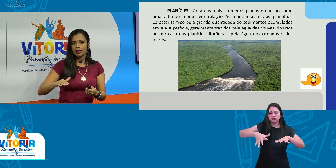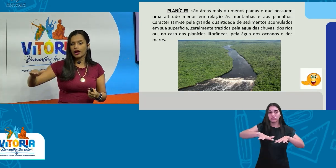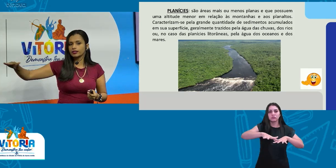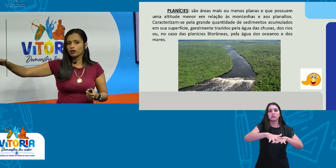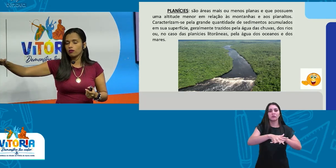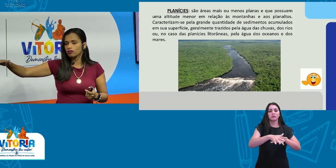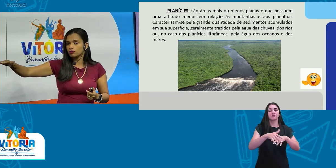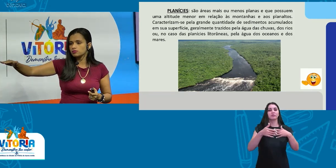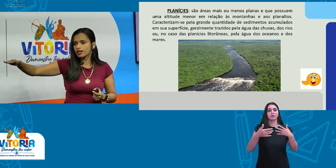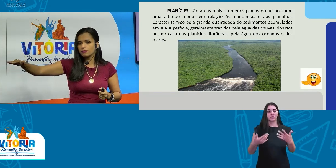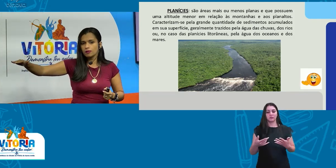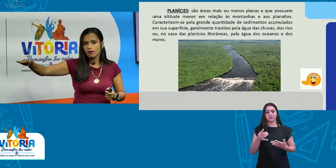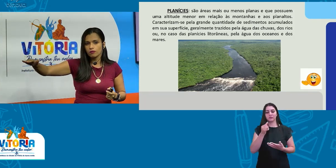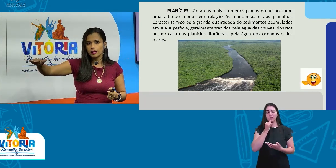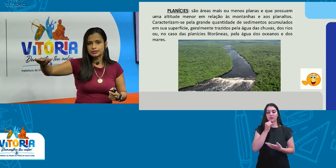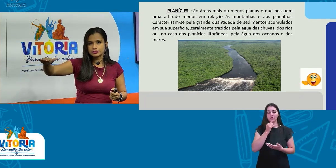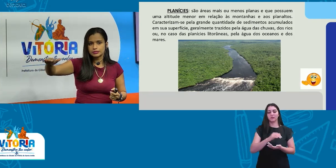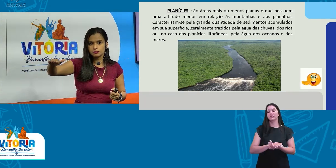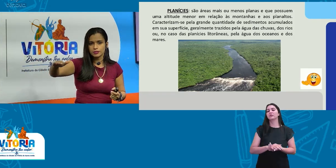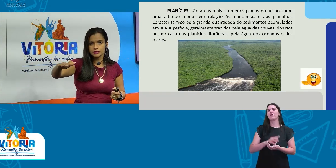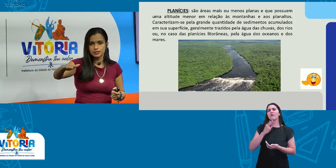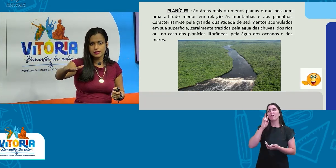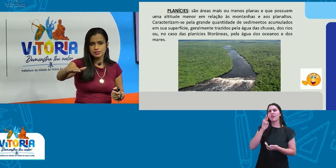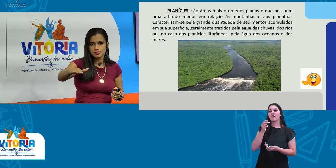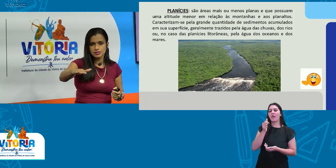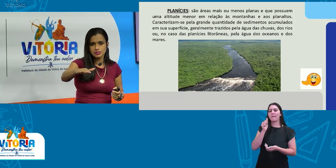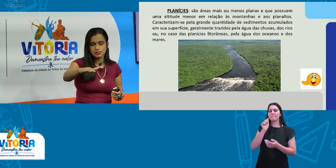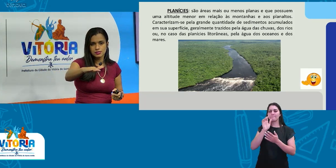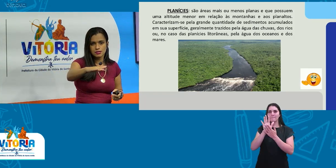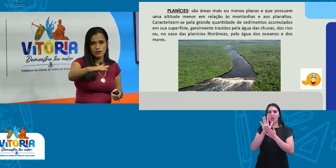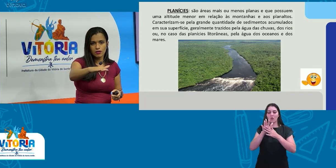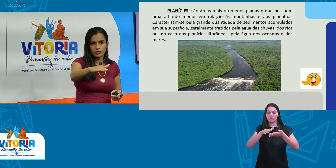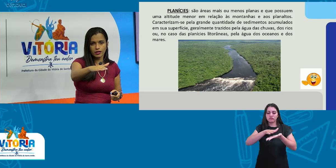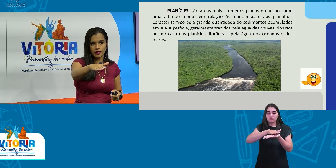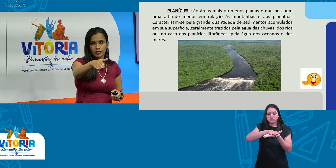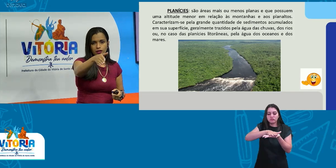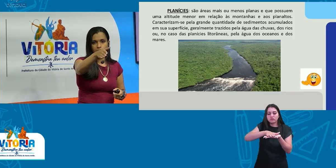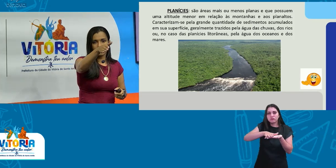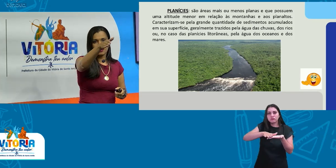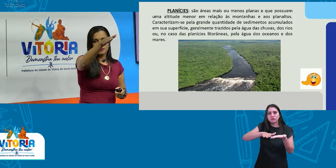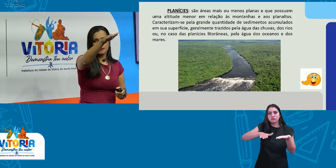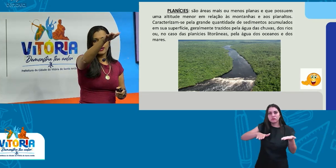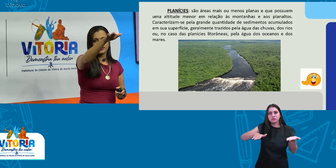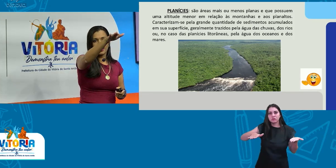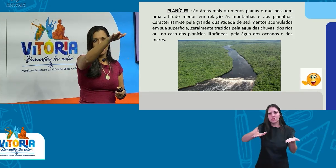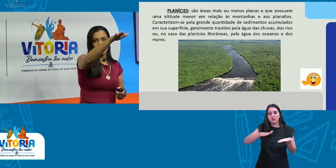lá. Aqui, ó, segue minha mão. Aqui, planícies, ok?